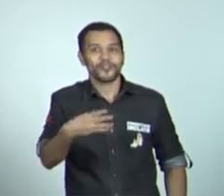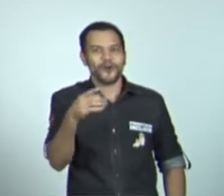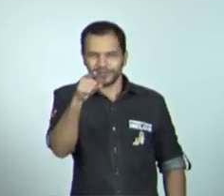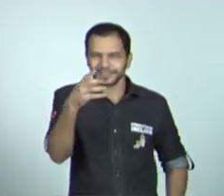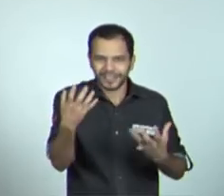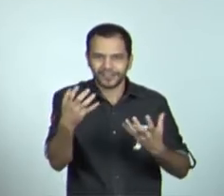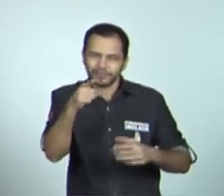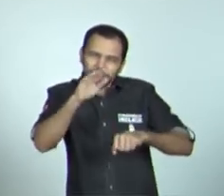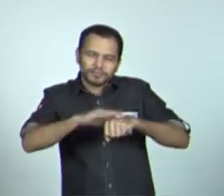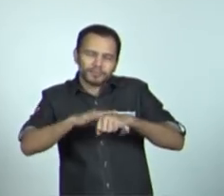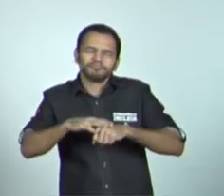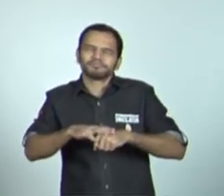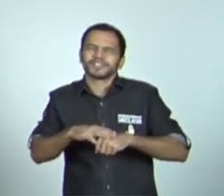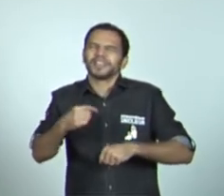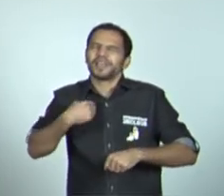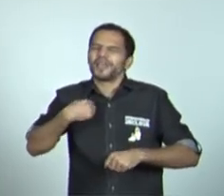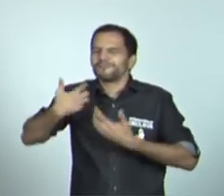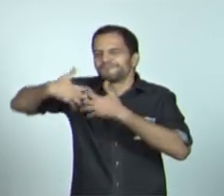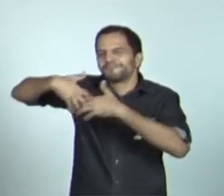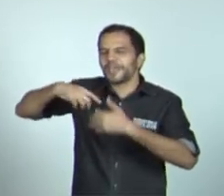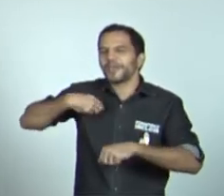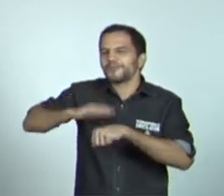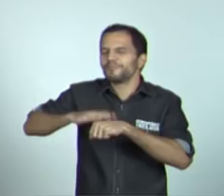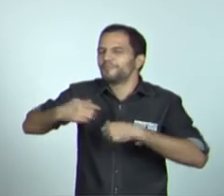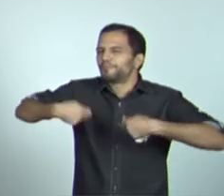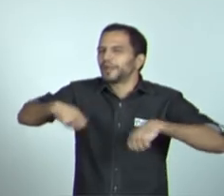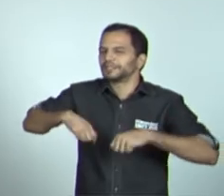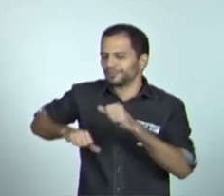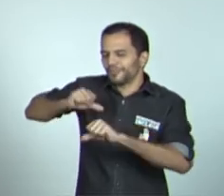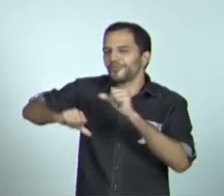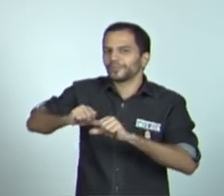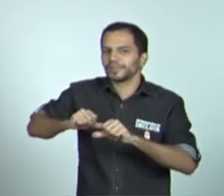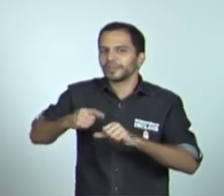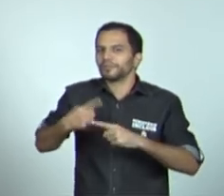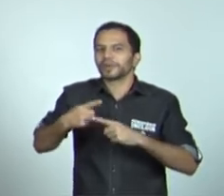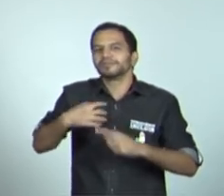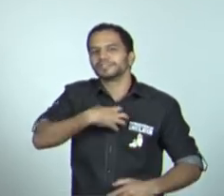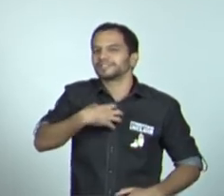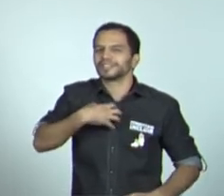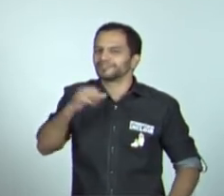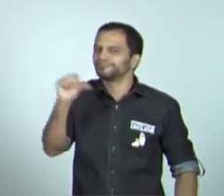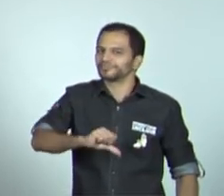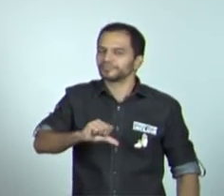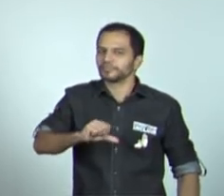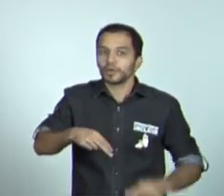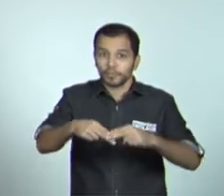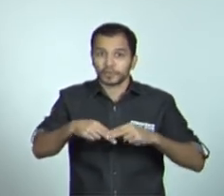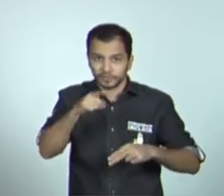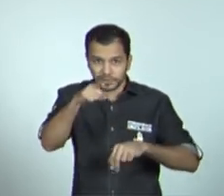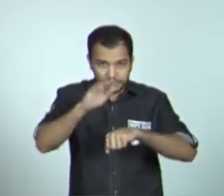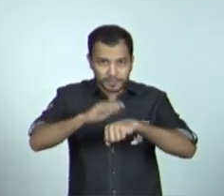você reconhece que precisa recomeçar do jeito que tá não tá bom por isso você vai fazer uma oração comigo agora